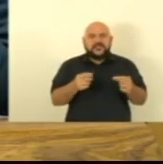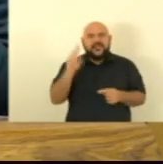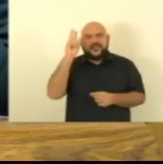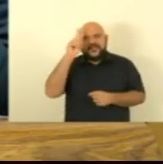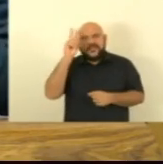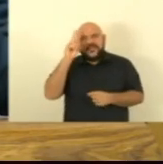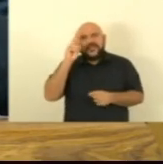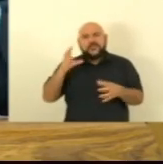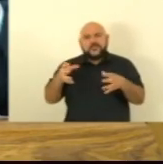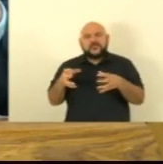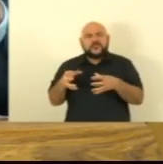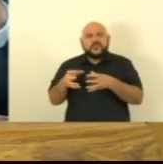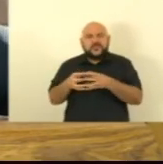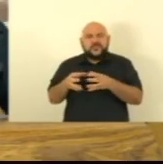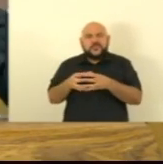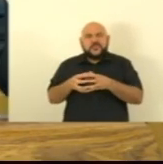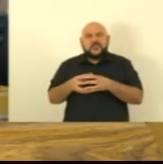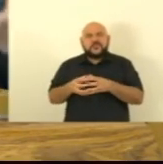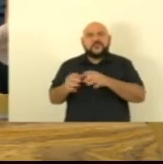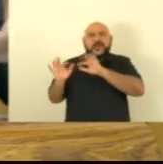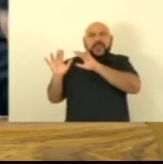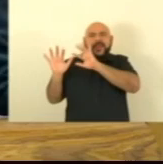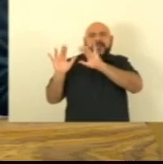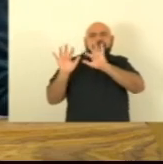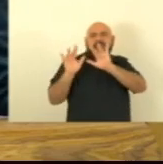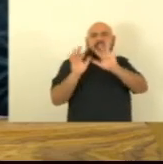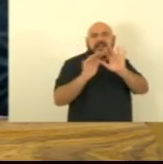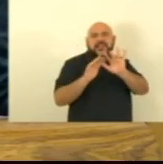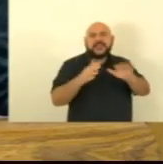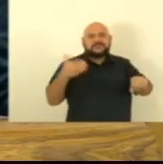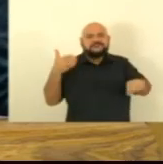em que, no meu entender, foi desnudada